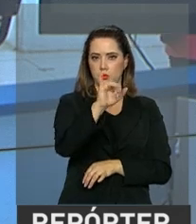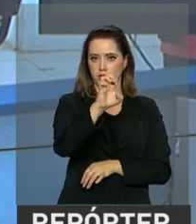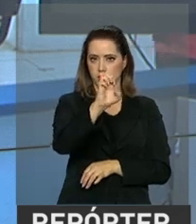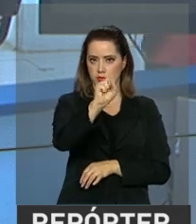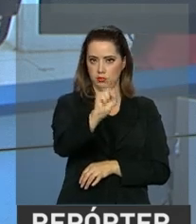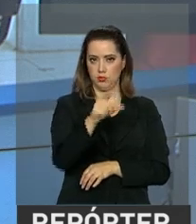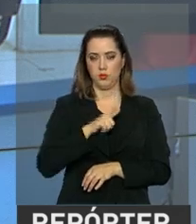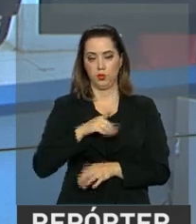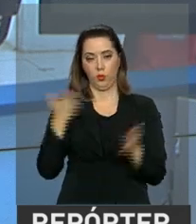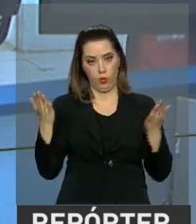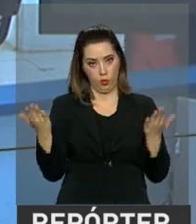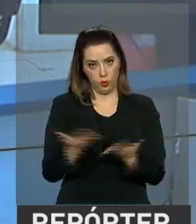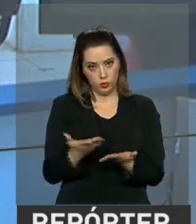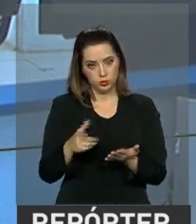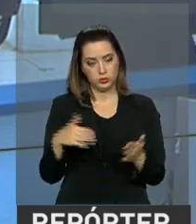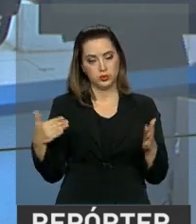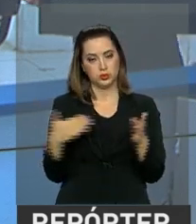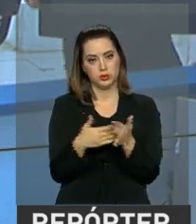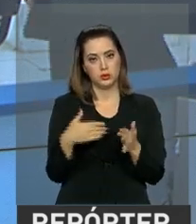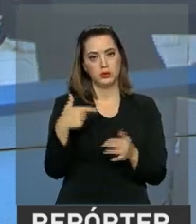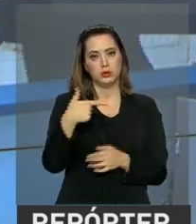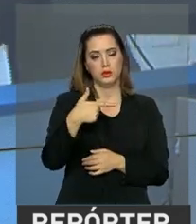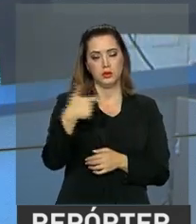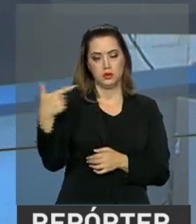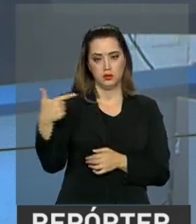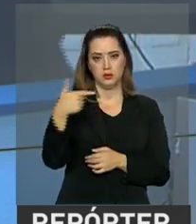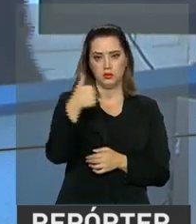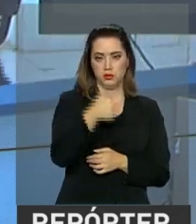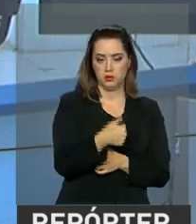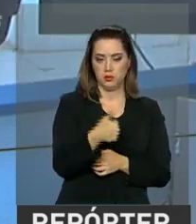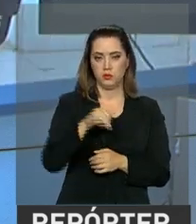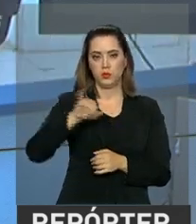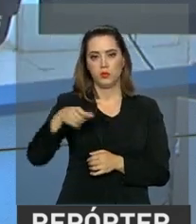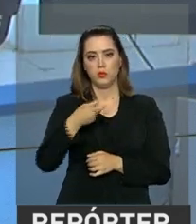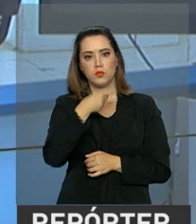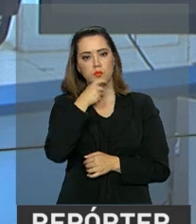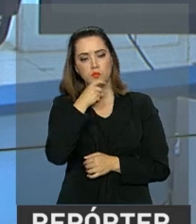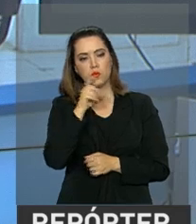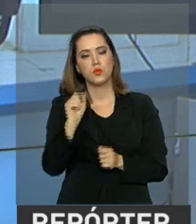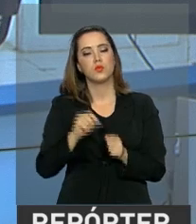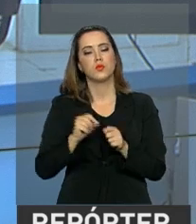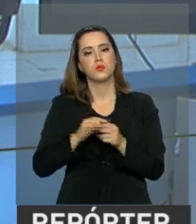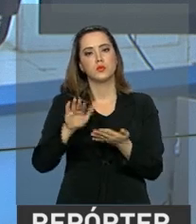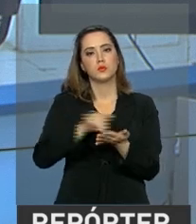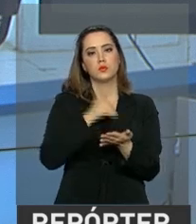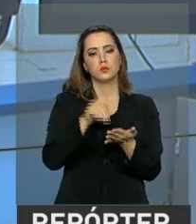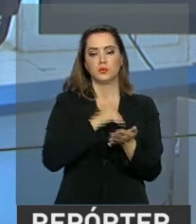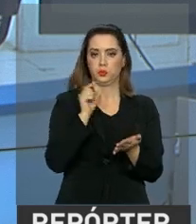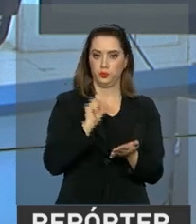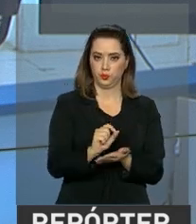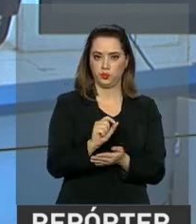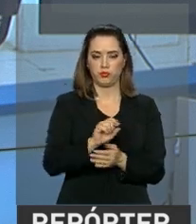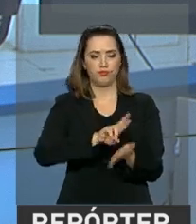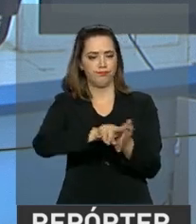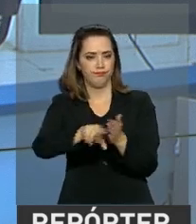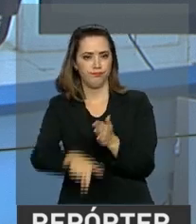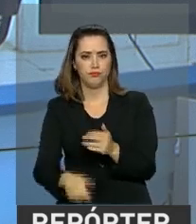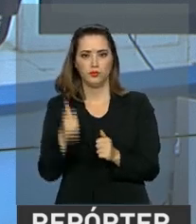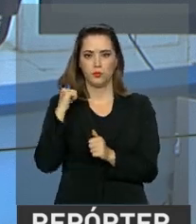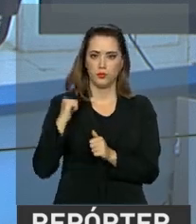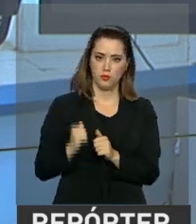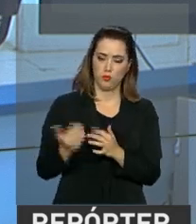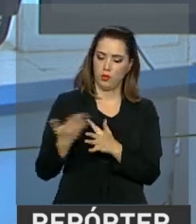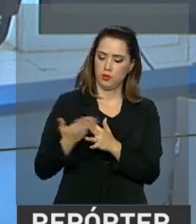concluir a inscrição referente ao segundo semestre deste ano. Foram oferecidas 75 mil bolsas para financiar a educação